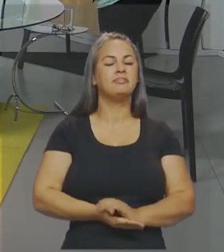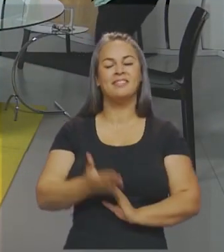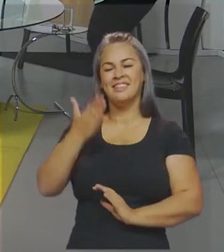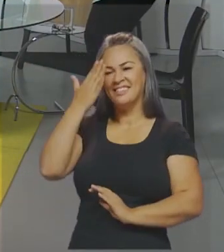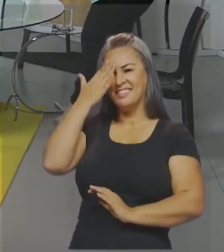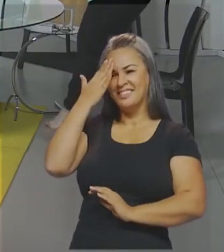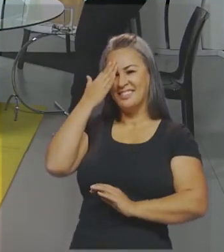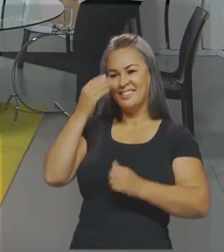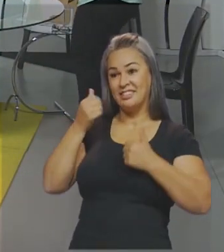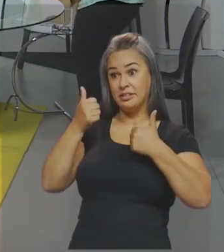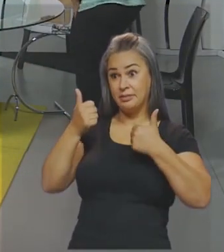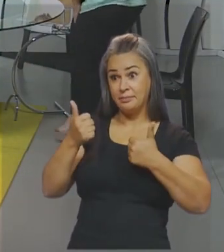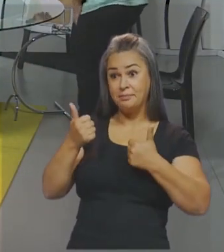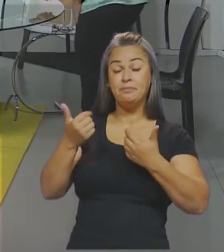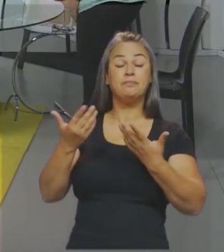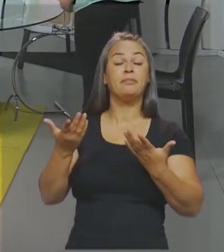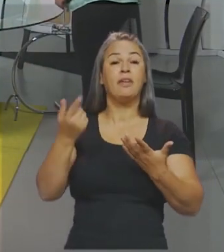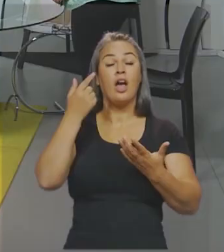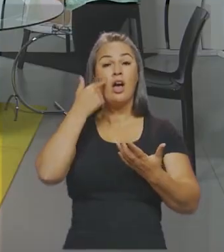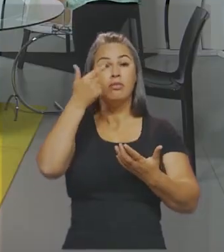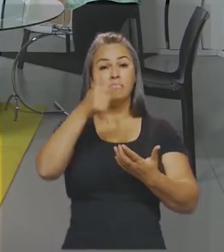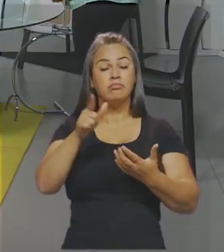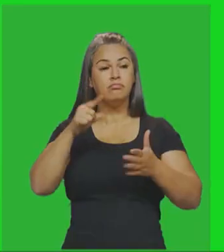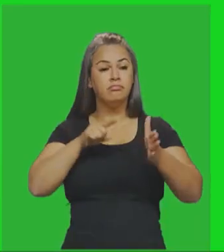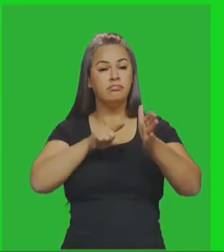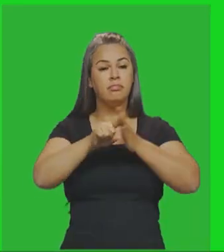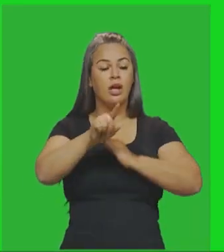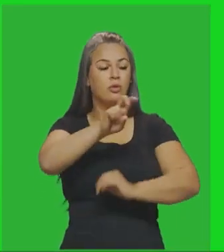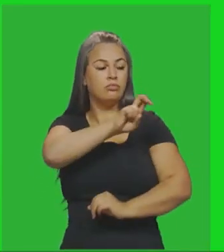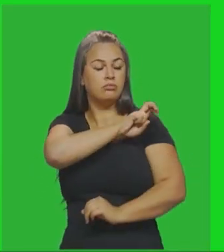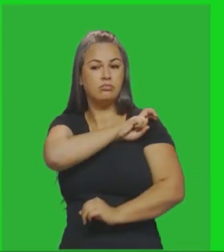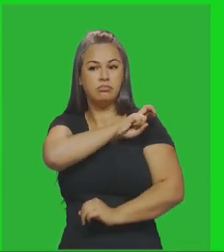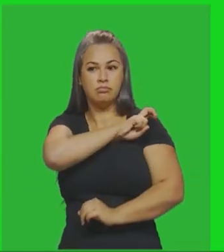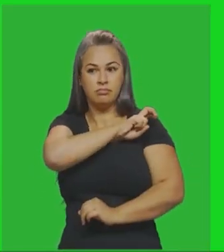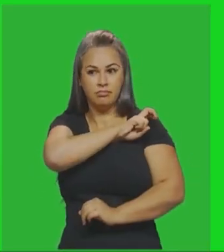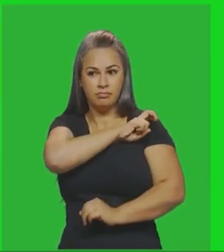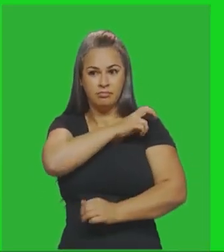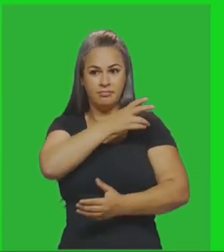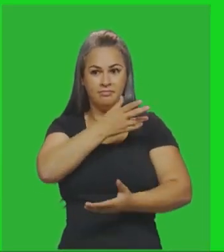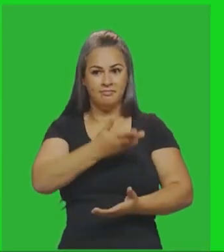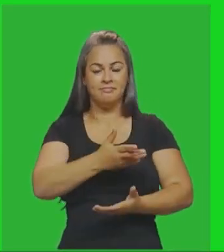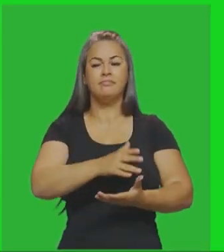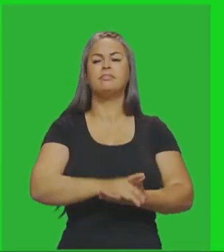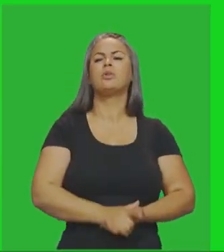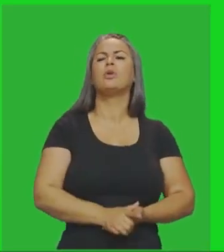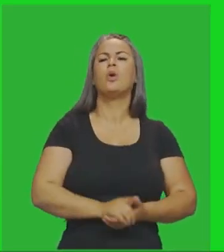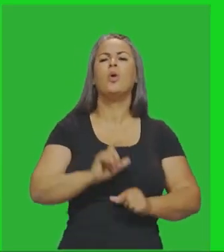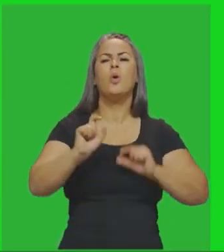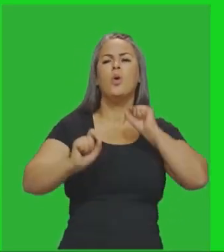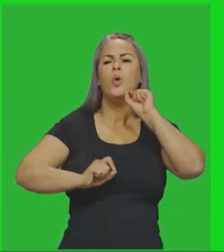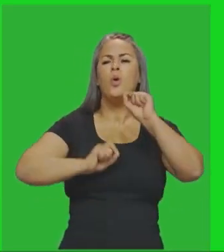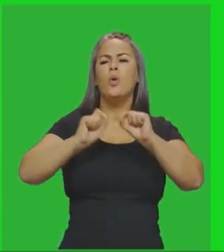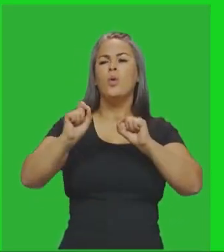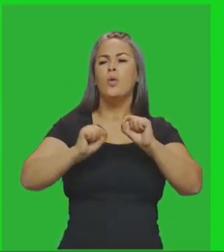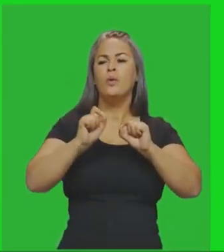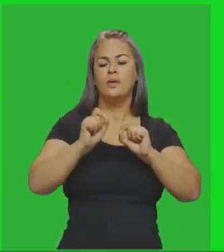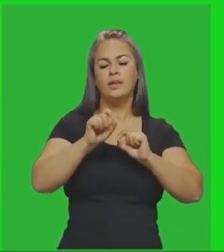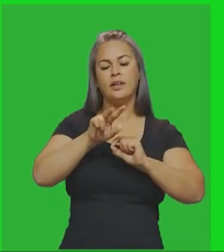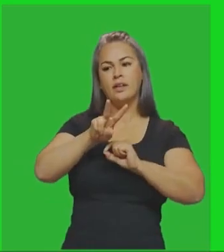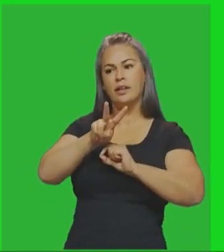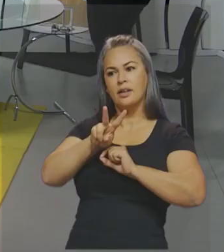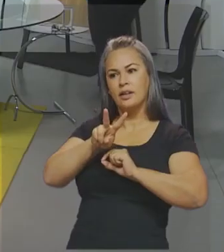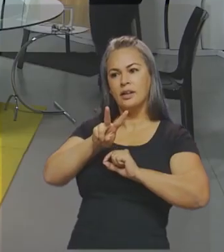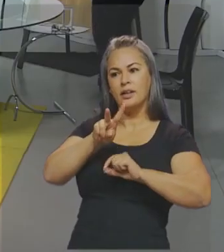lá. Nossa próxima pergunta é uma pergunta de 5º ano. É para mim mesmo. Isso, é para você. O que é variável quantitativa? Eu